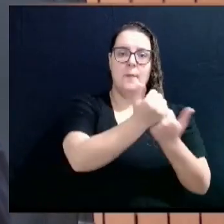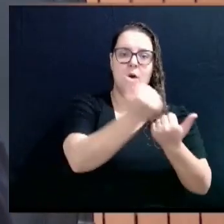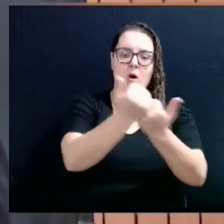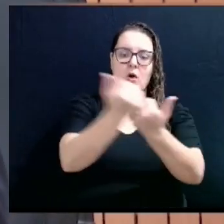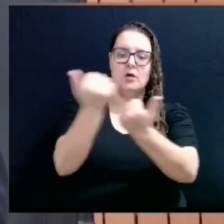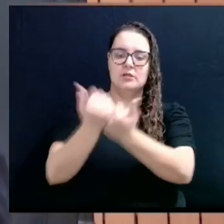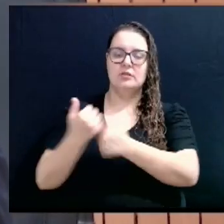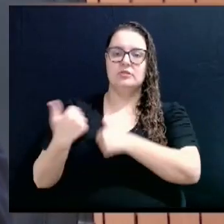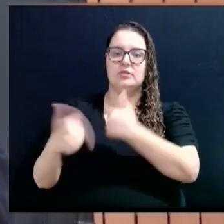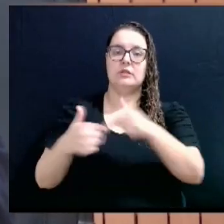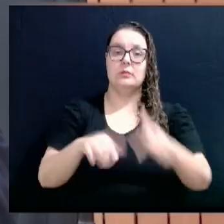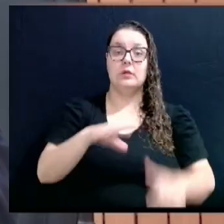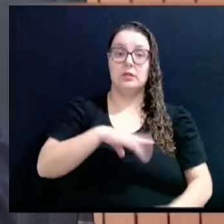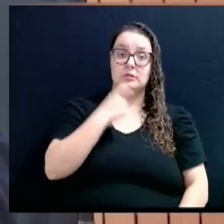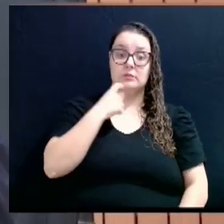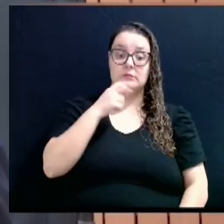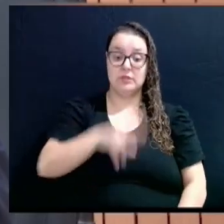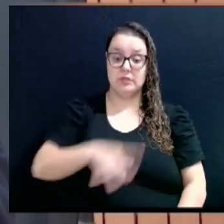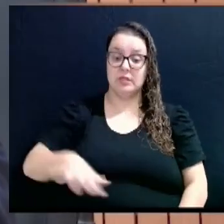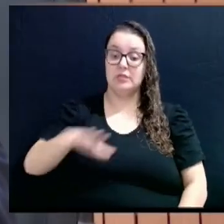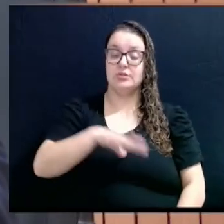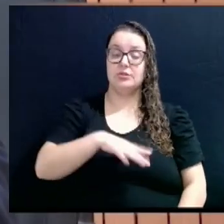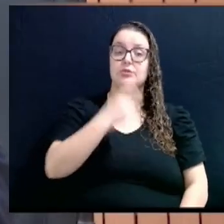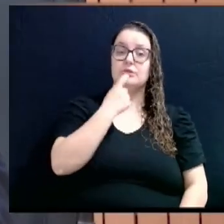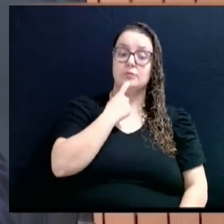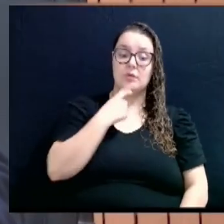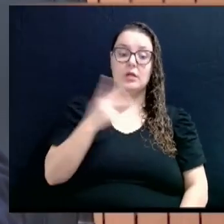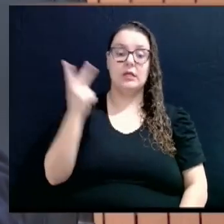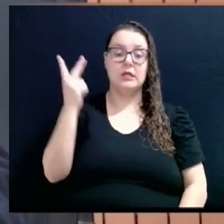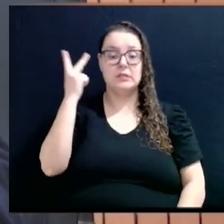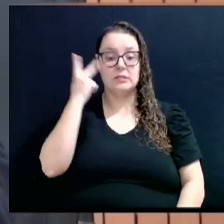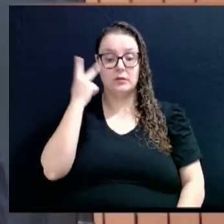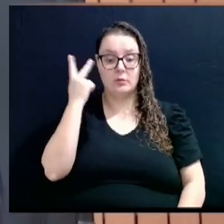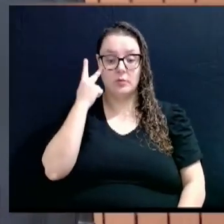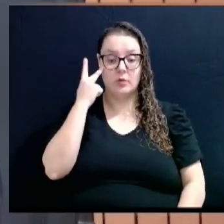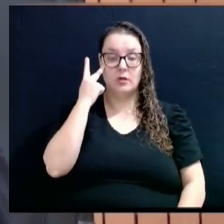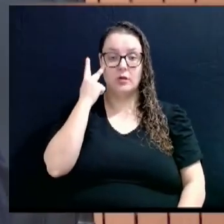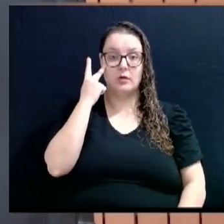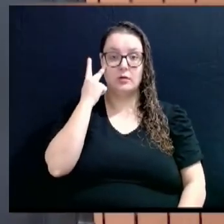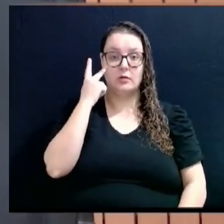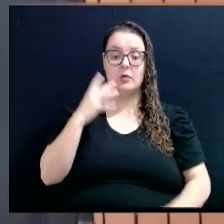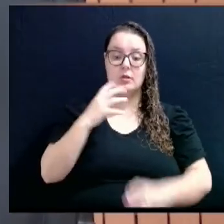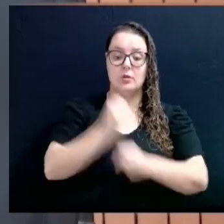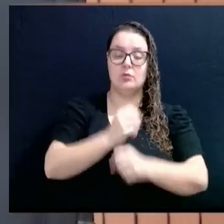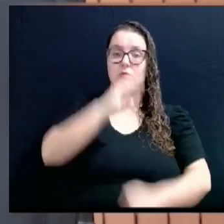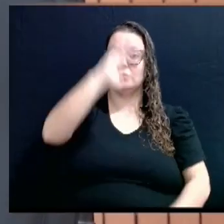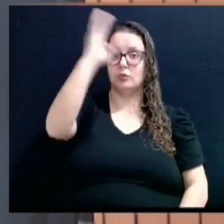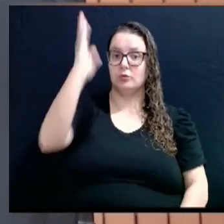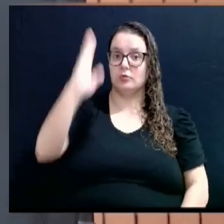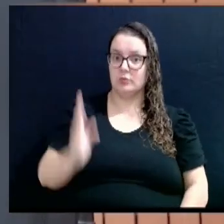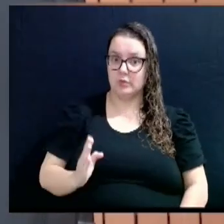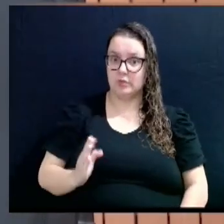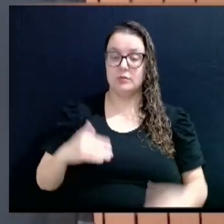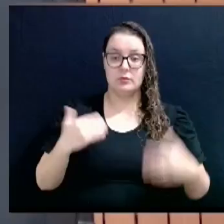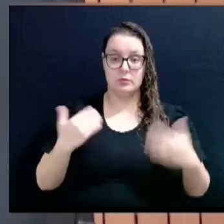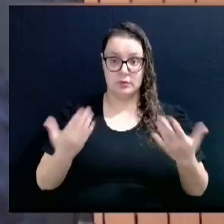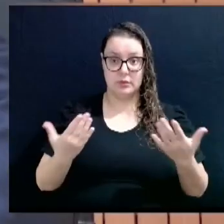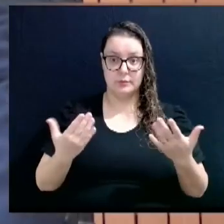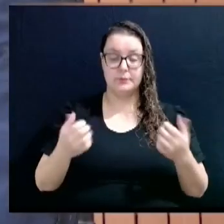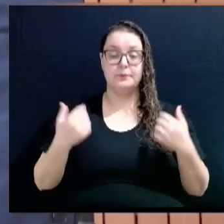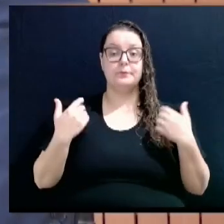Campinas, na região de Campinas, em São Paulo, no Brasil como um todo. Tá? Então,